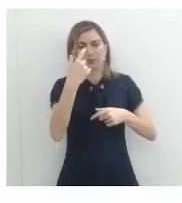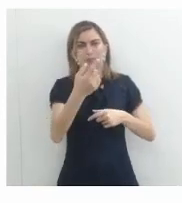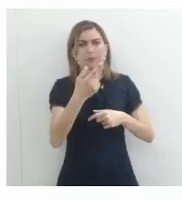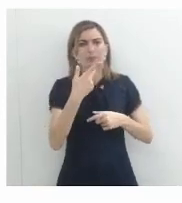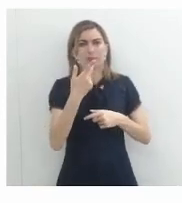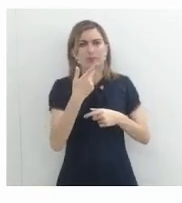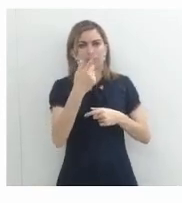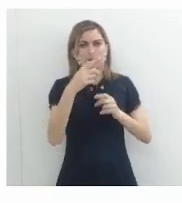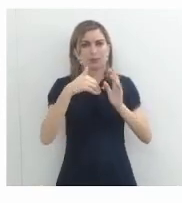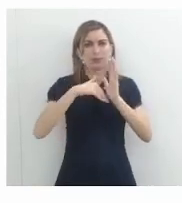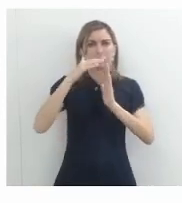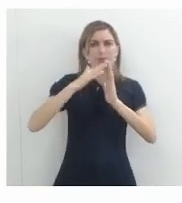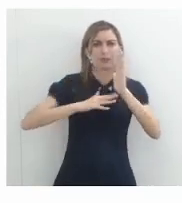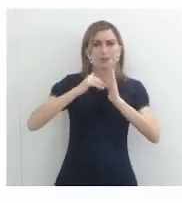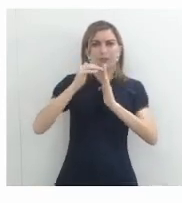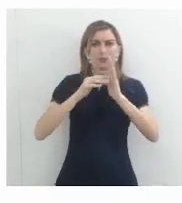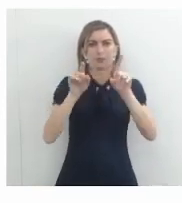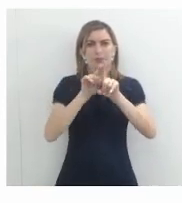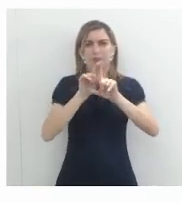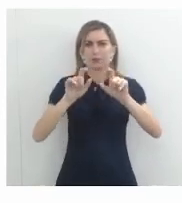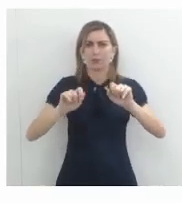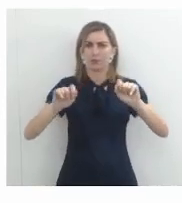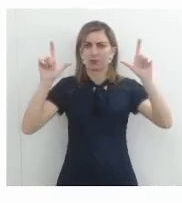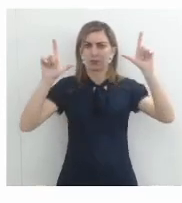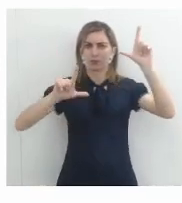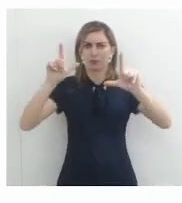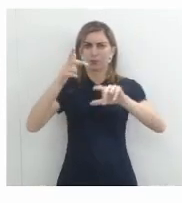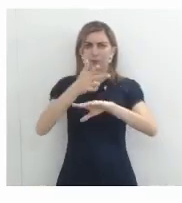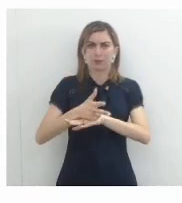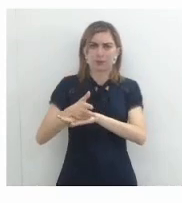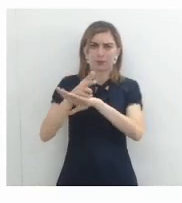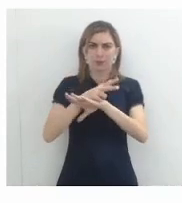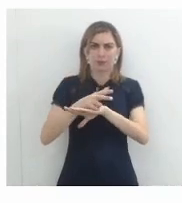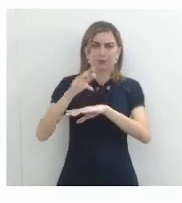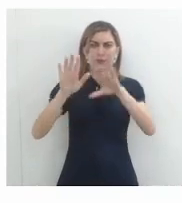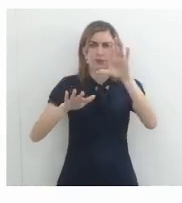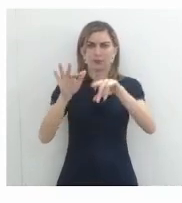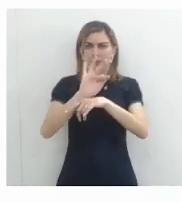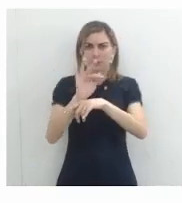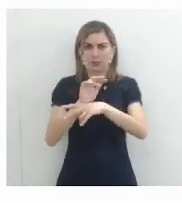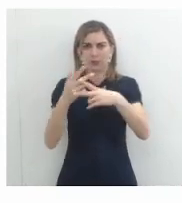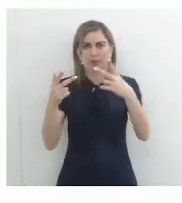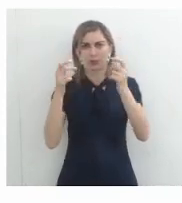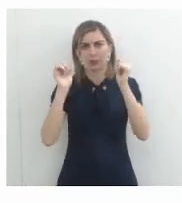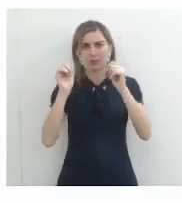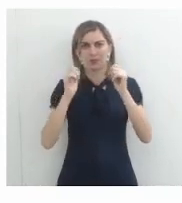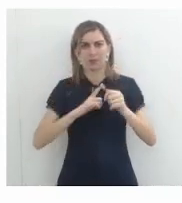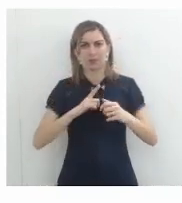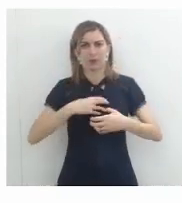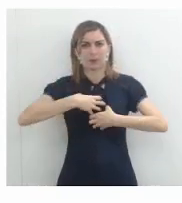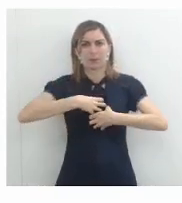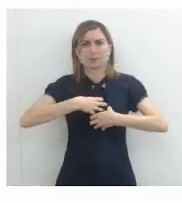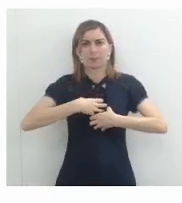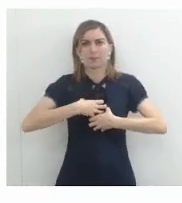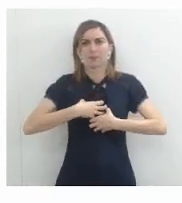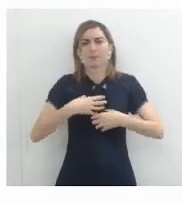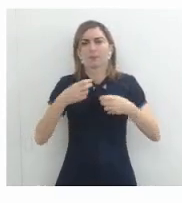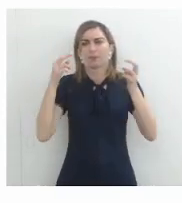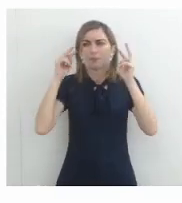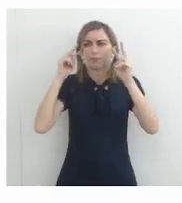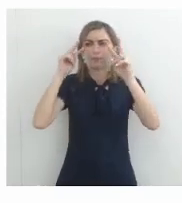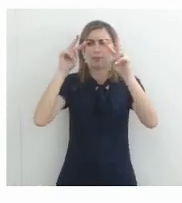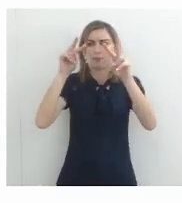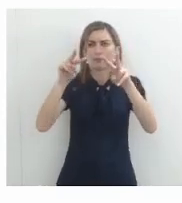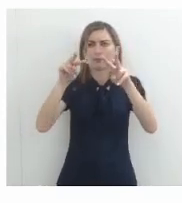existem pinturas e também até no cinema, que cinema ela é uma arte bidimensional, mas a gente pode ter aquela sensação, né, aquela ilusão